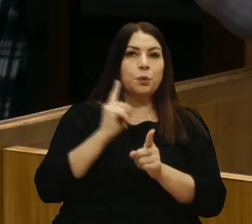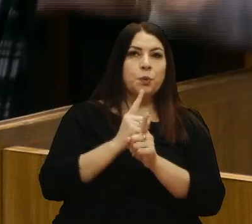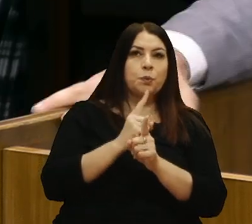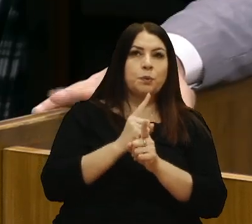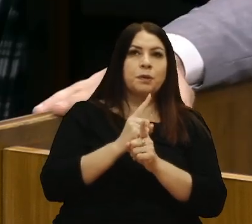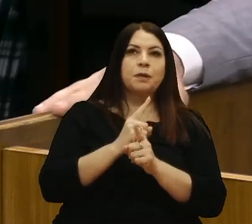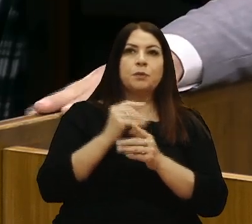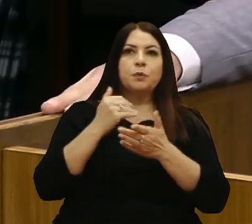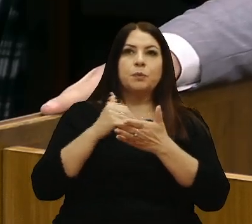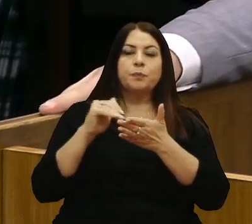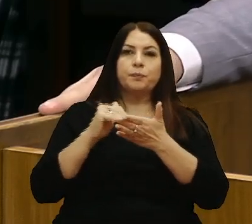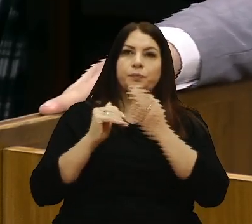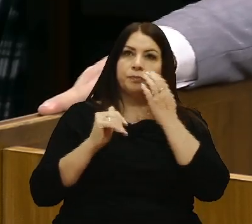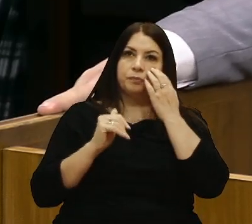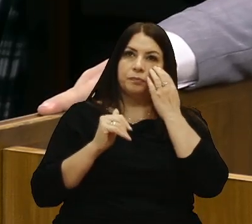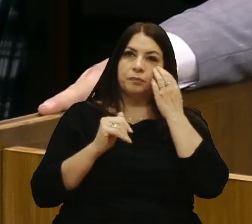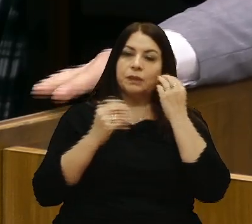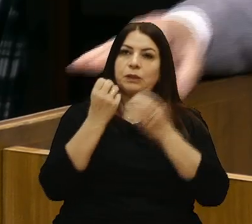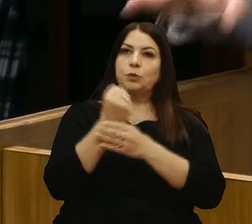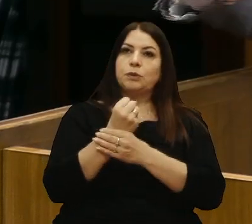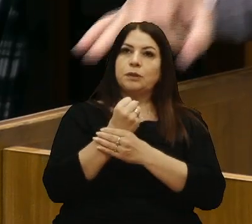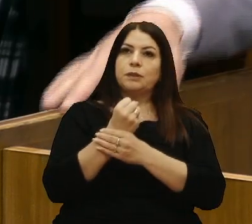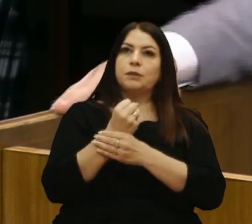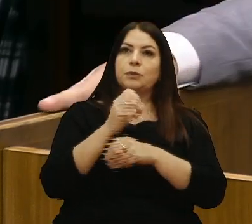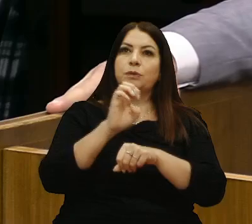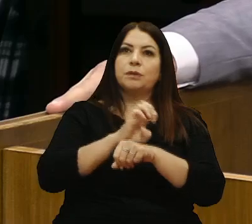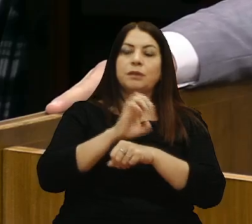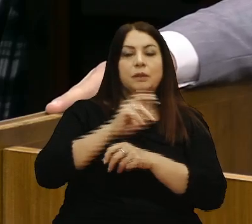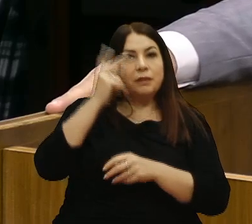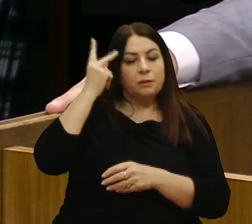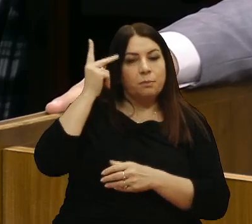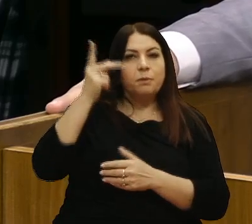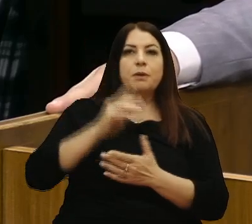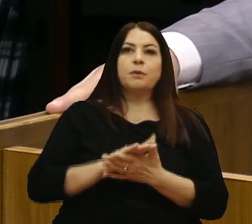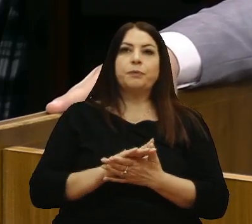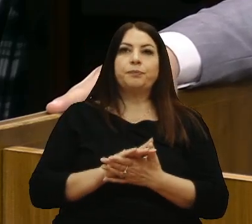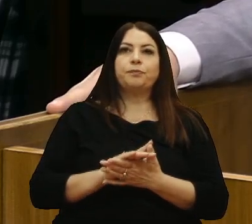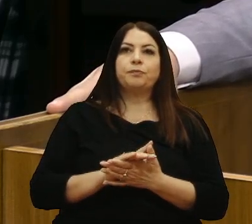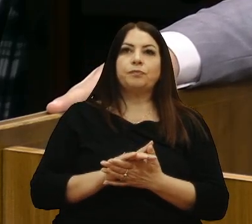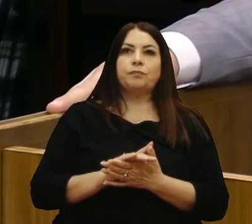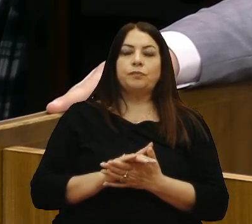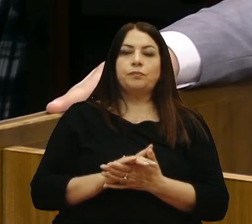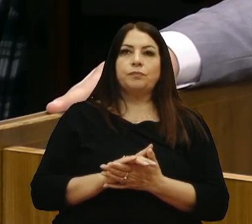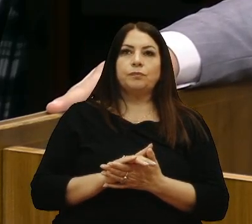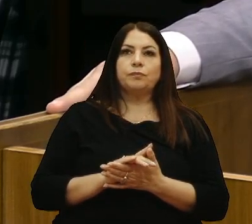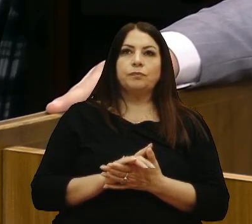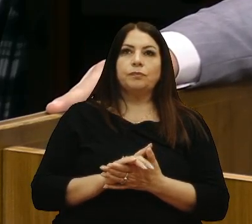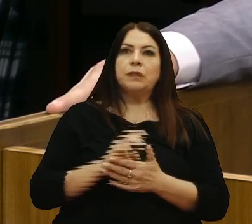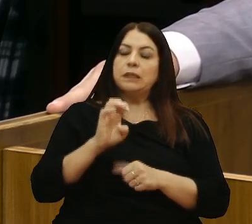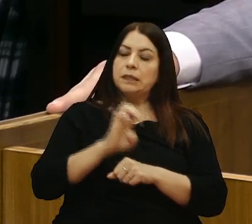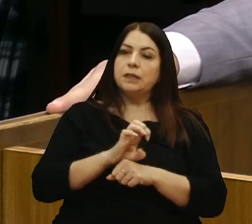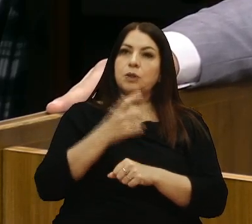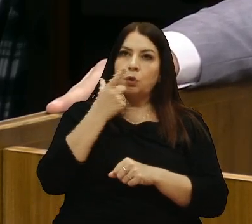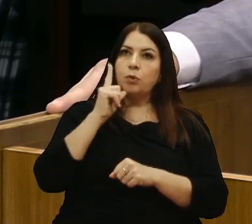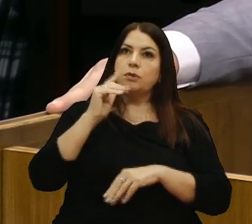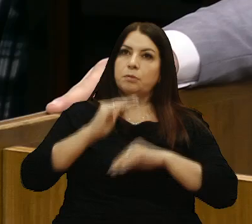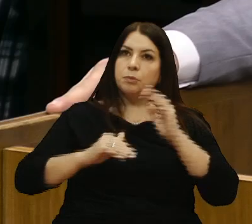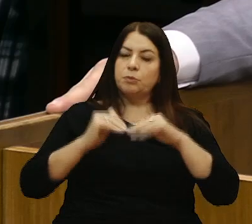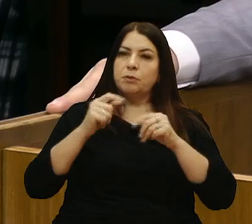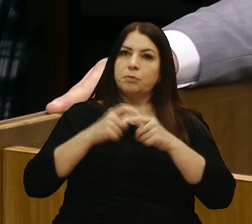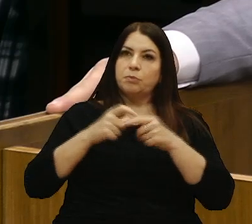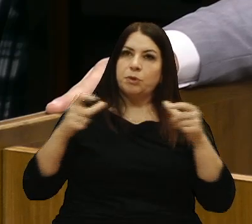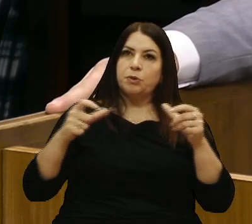o secretário de Segurança do Estado de São Paulo, o Estado que conseguiu implementar o